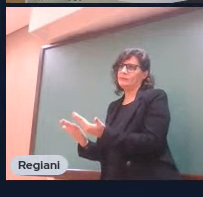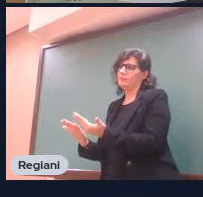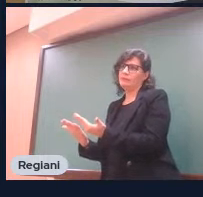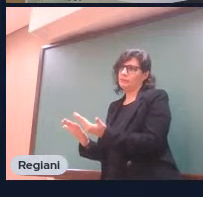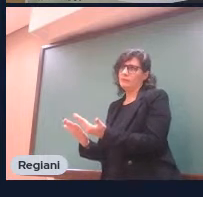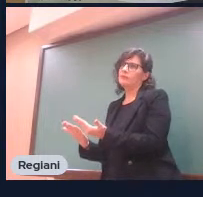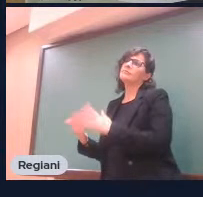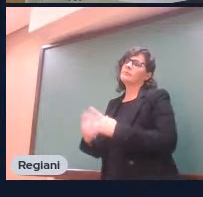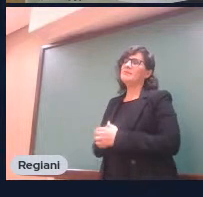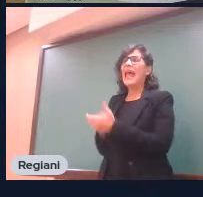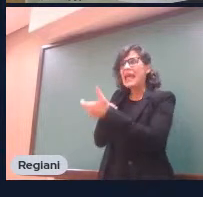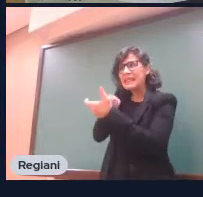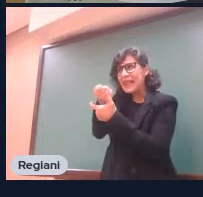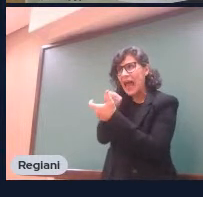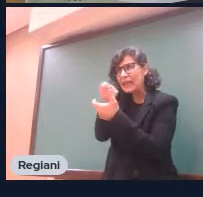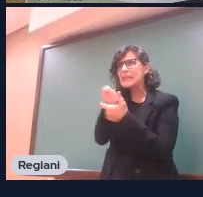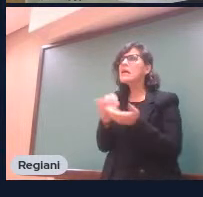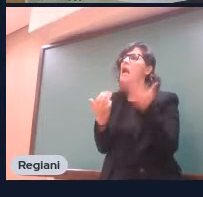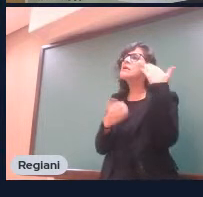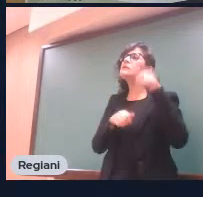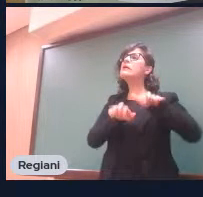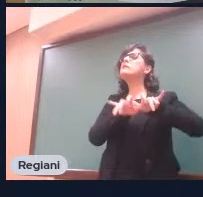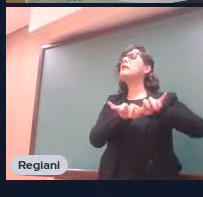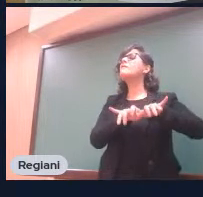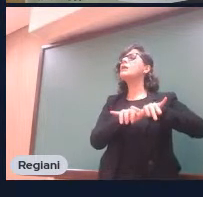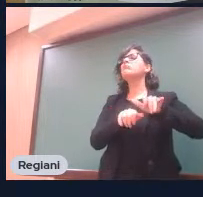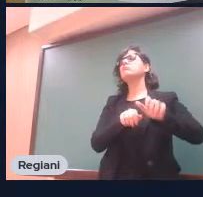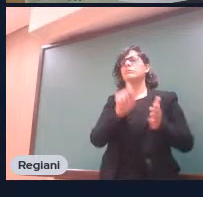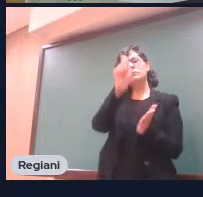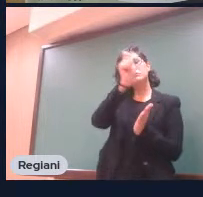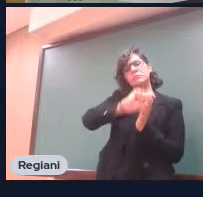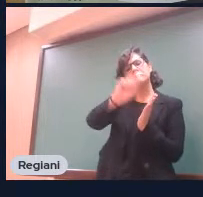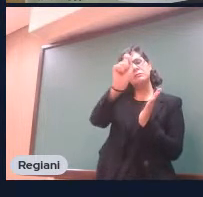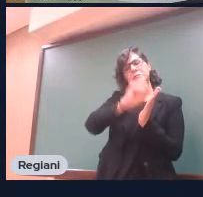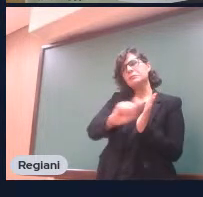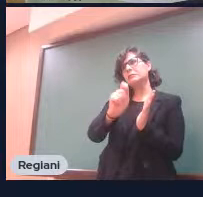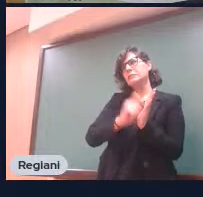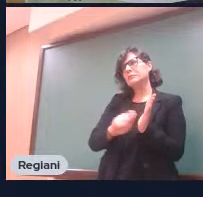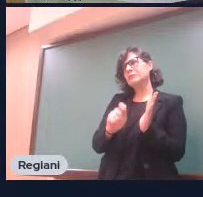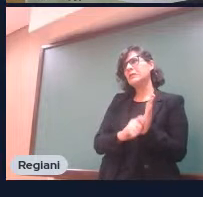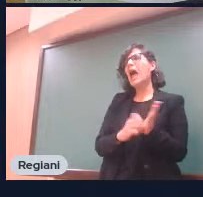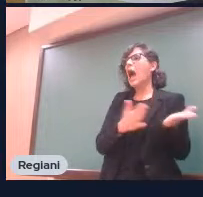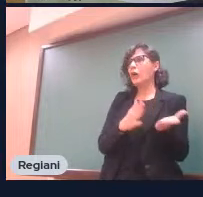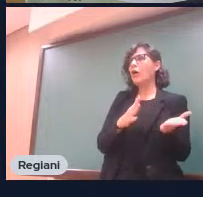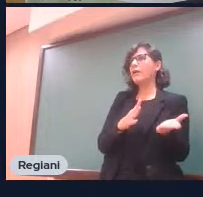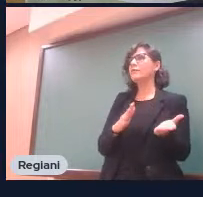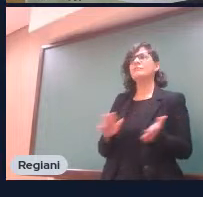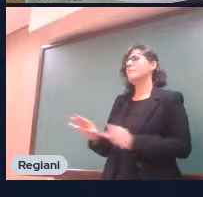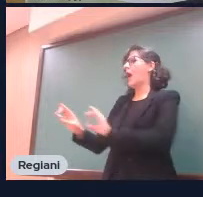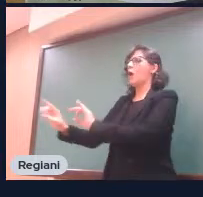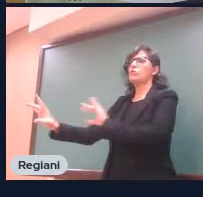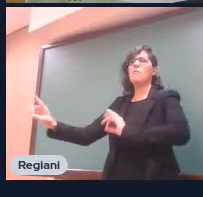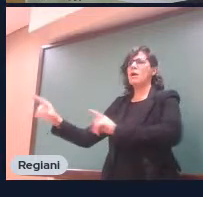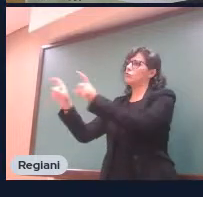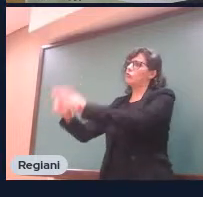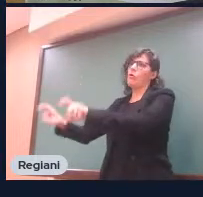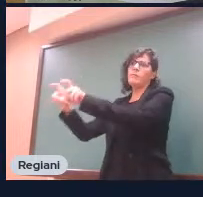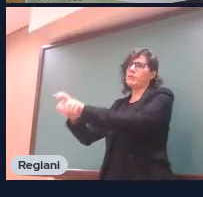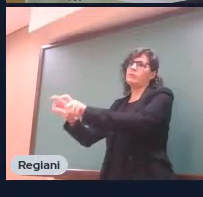das entradas sendo escritas à mão, agora extraídas